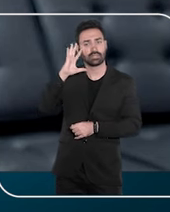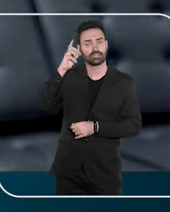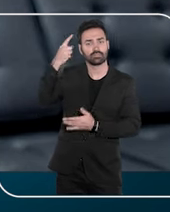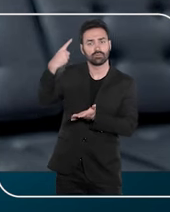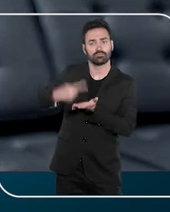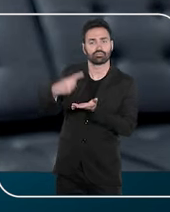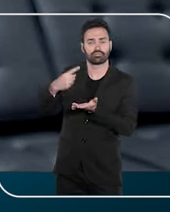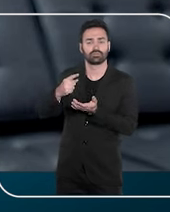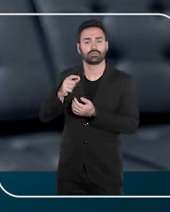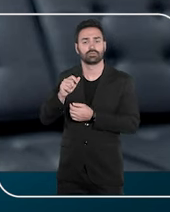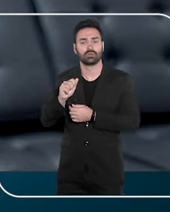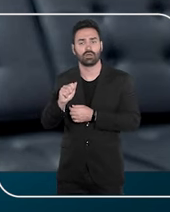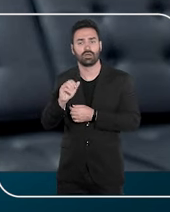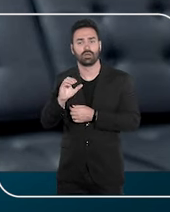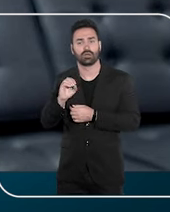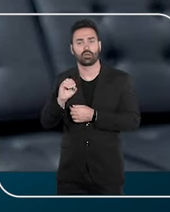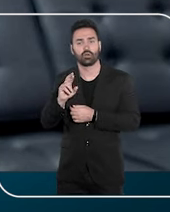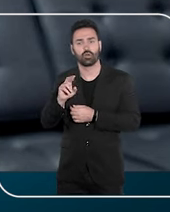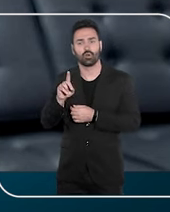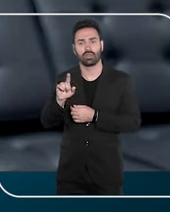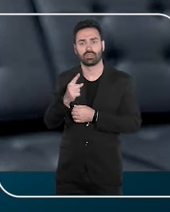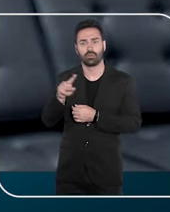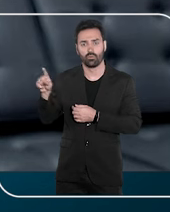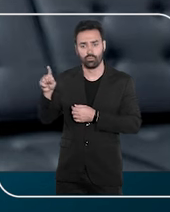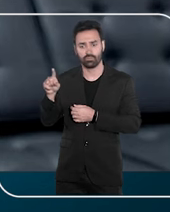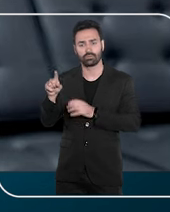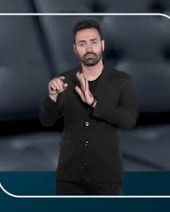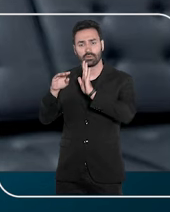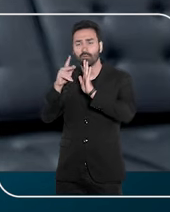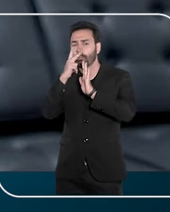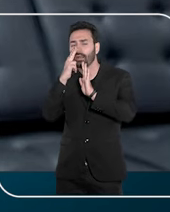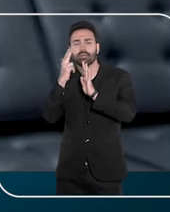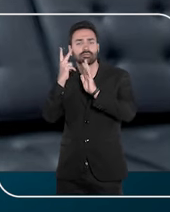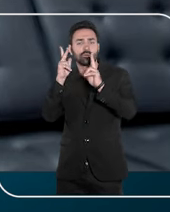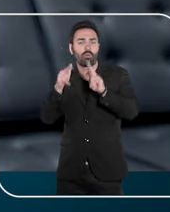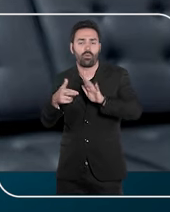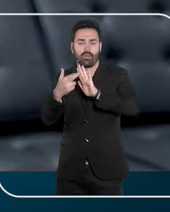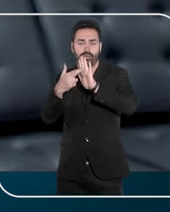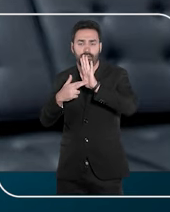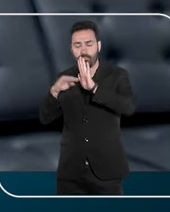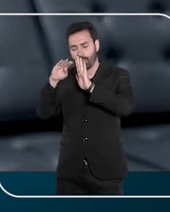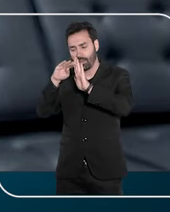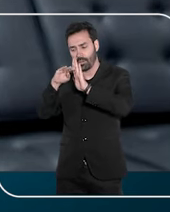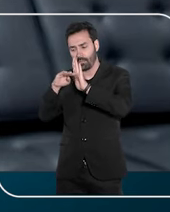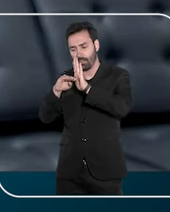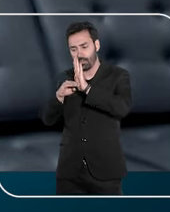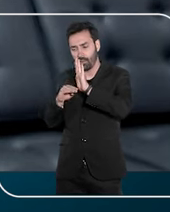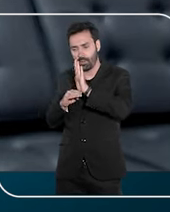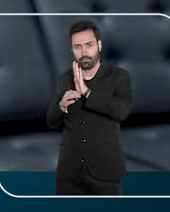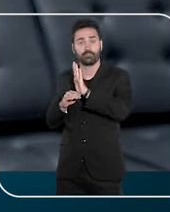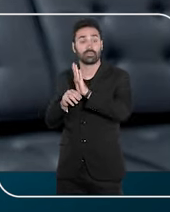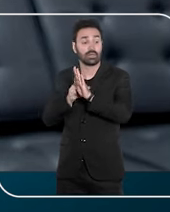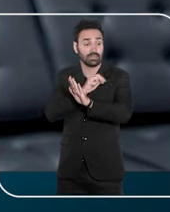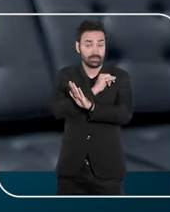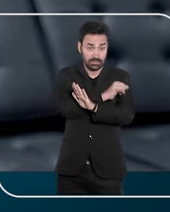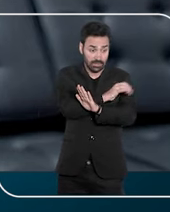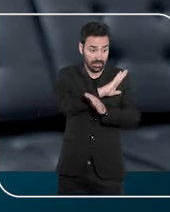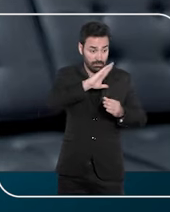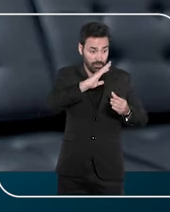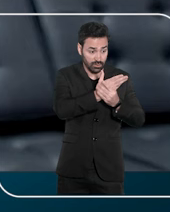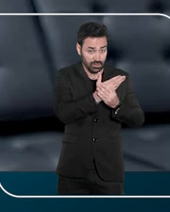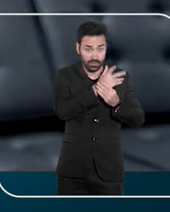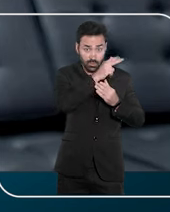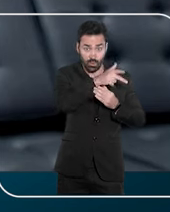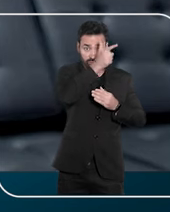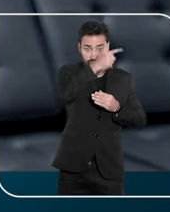invariavelmente vai fixar diretrizes para que casos futuros sigam este precedente qualificado. Por que ele é